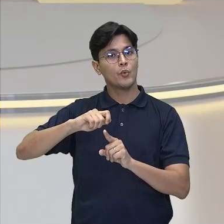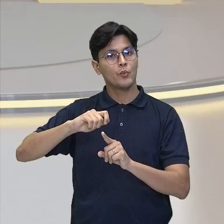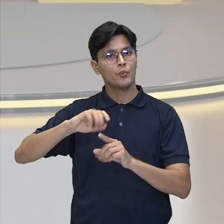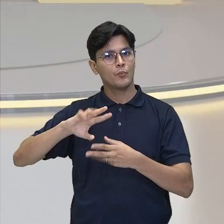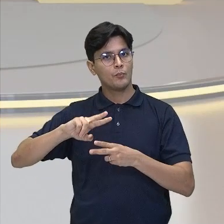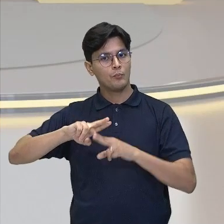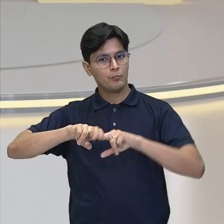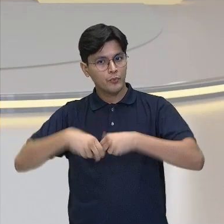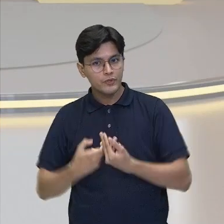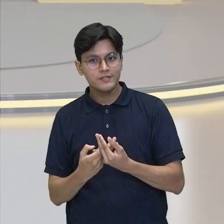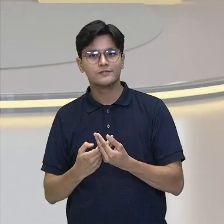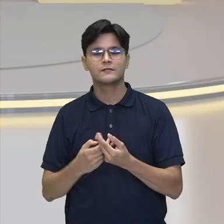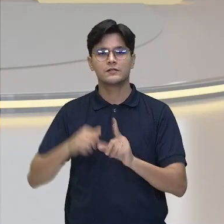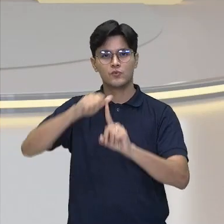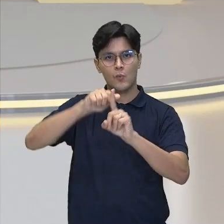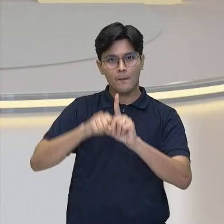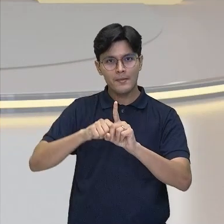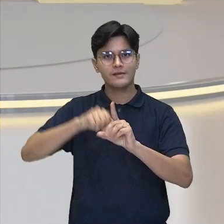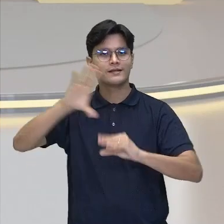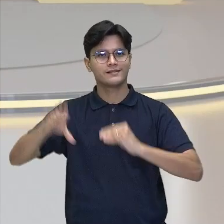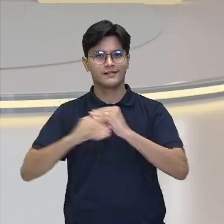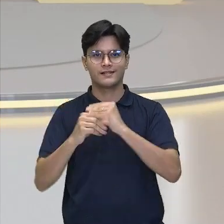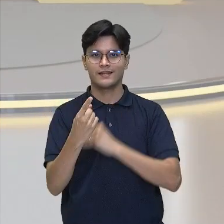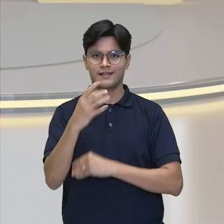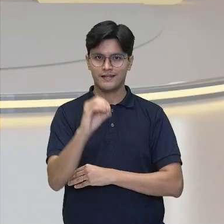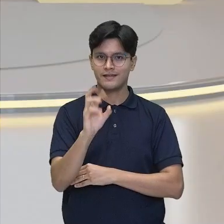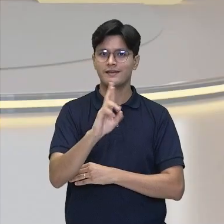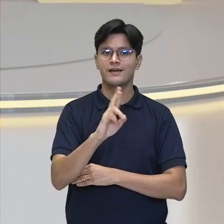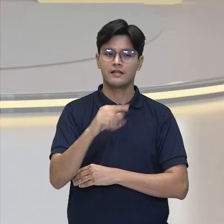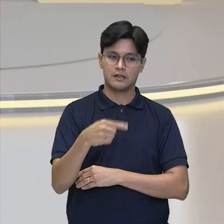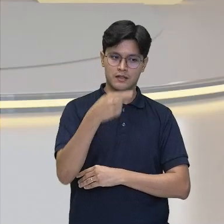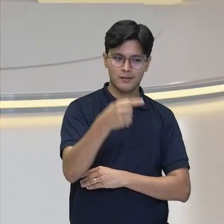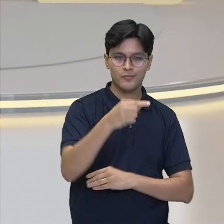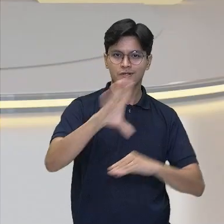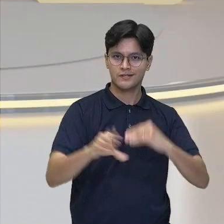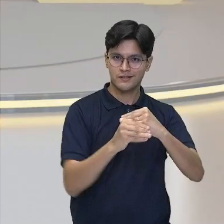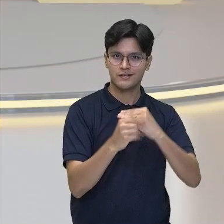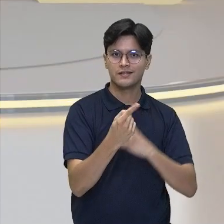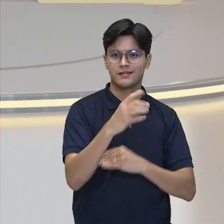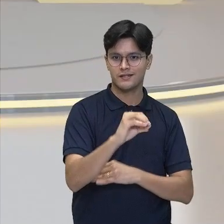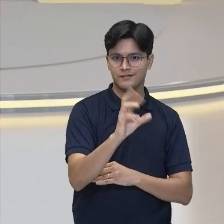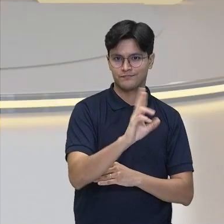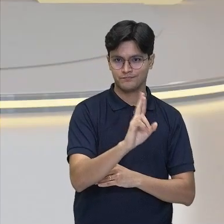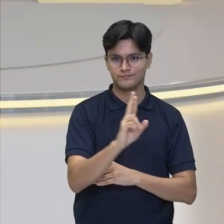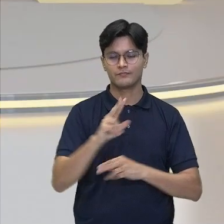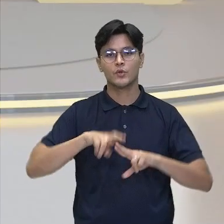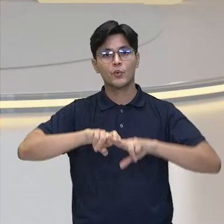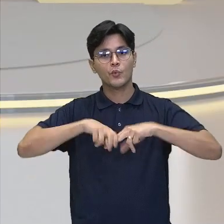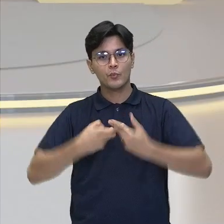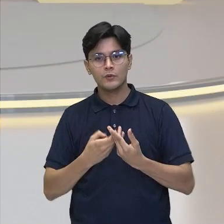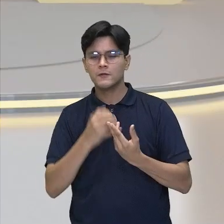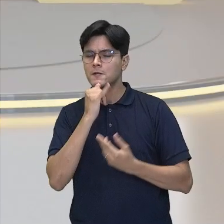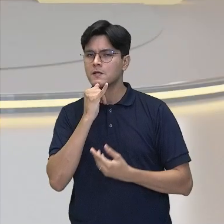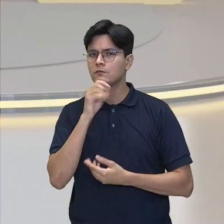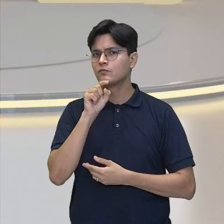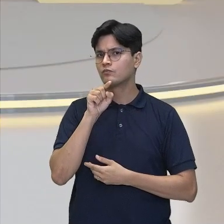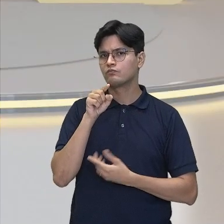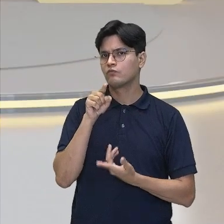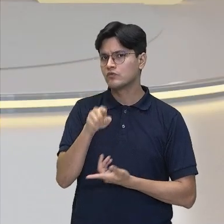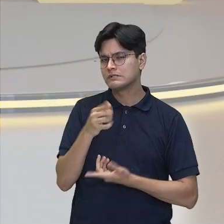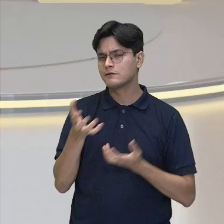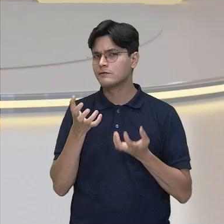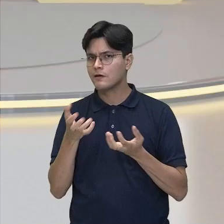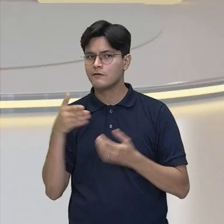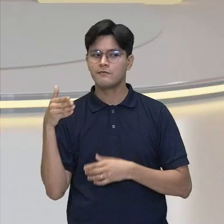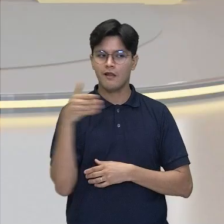quando você vai no banco, por exemplo, realizar um empréstimo para de repente abrir o seu negócio próprio, qual dos dois juros